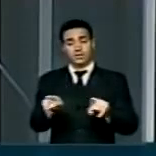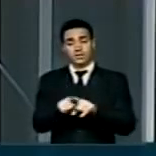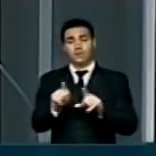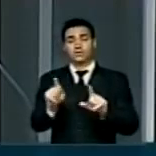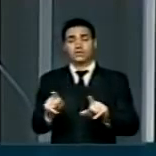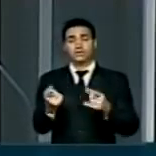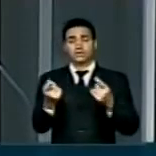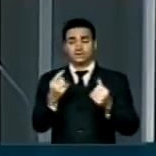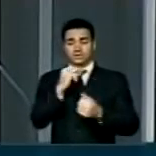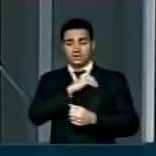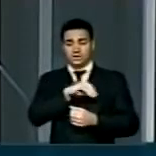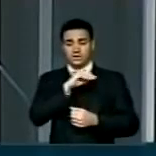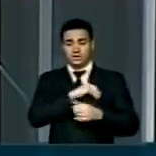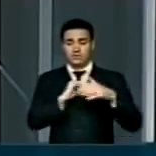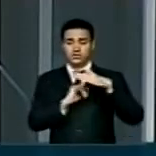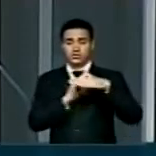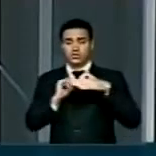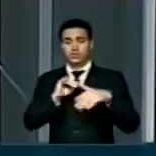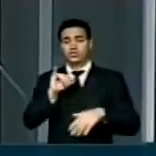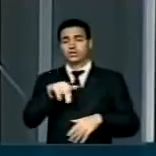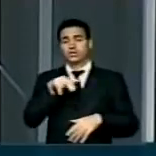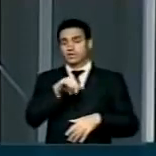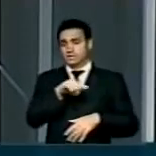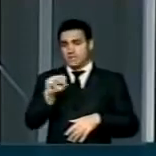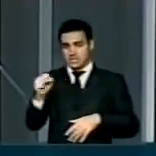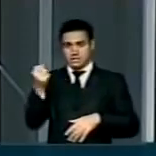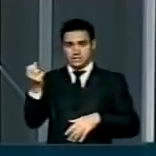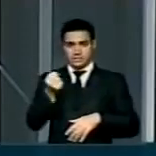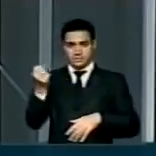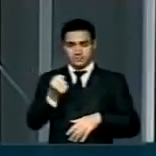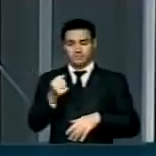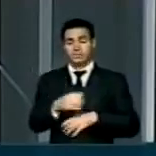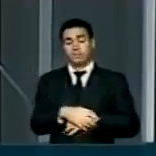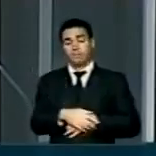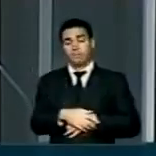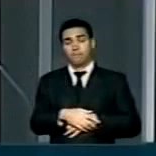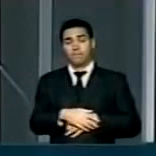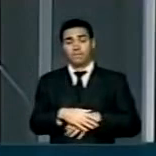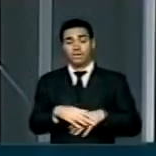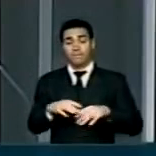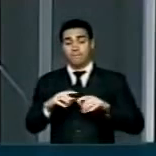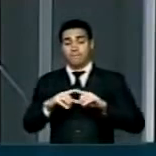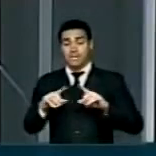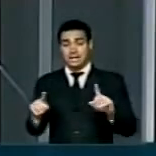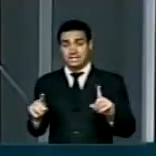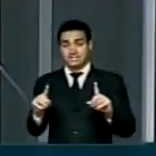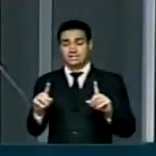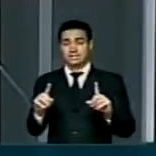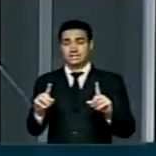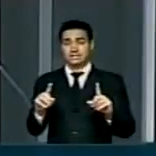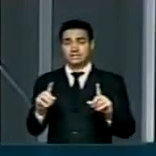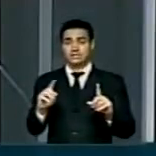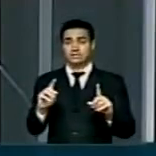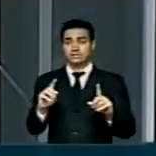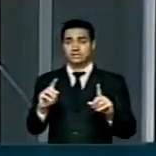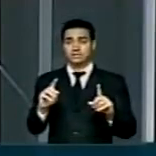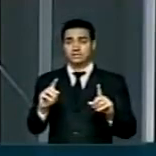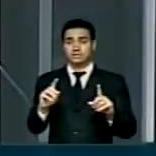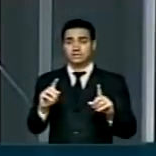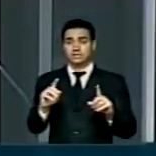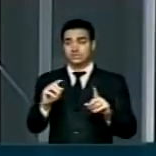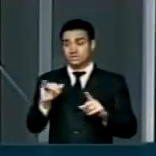salários do Instituto de Previdência Social. Mas quem vai pagar o aumento